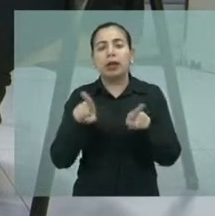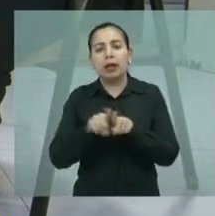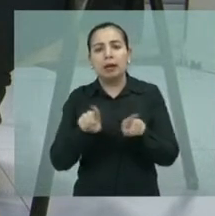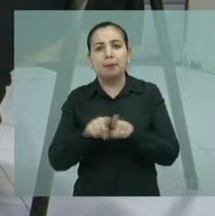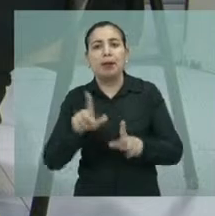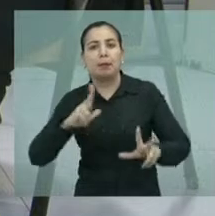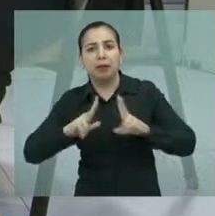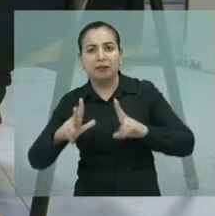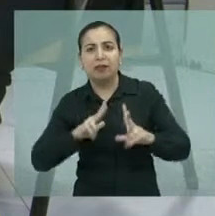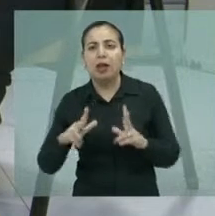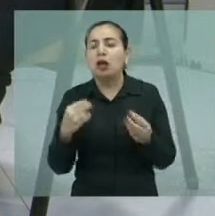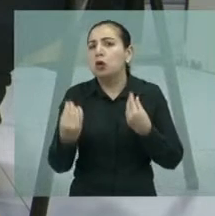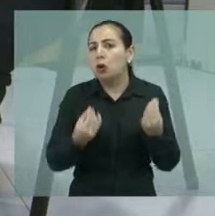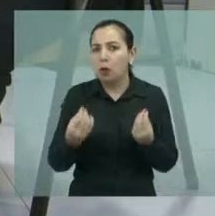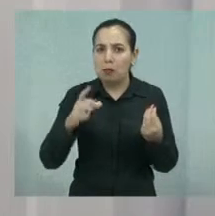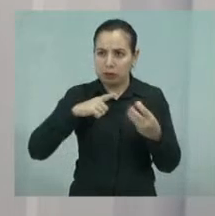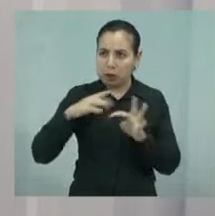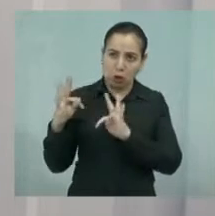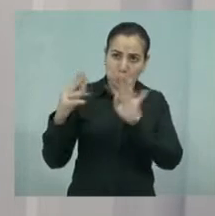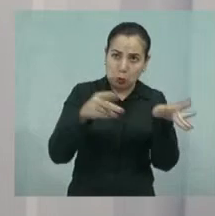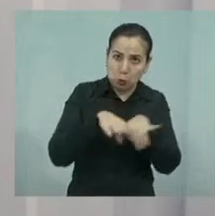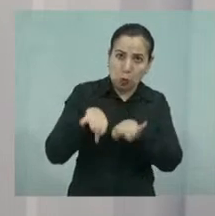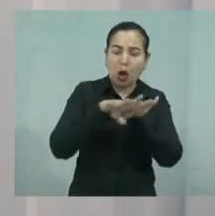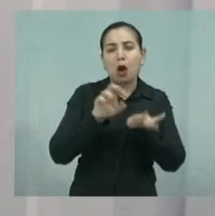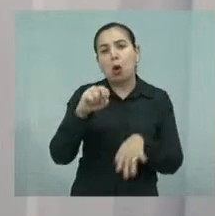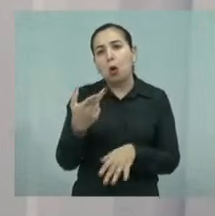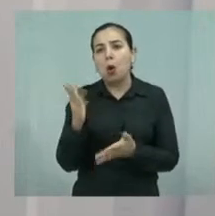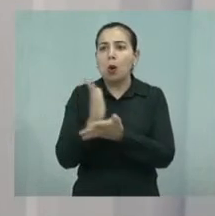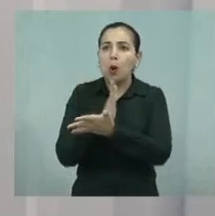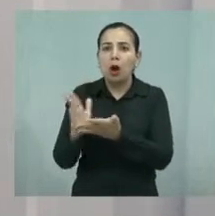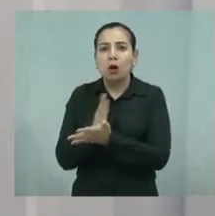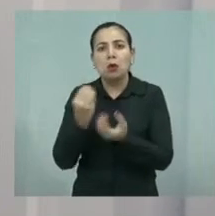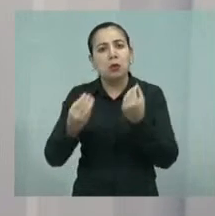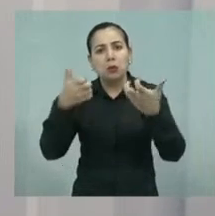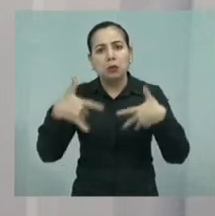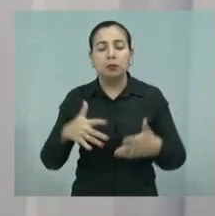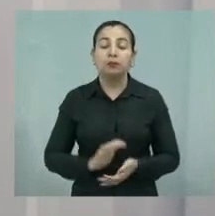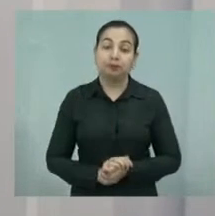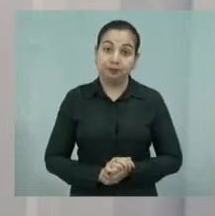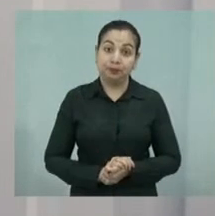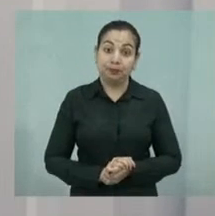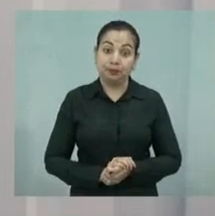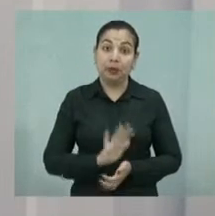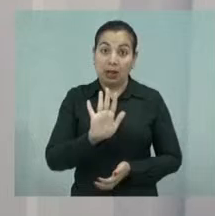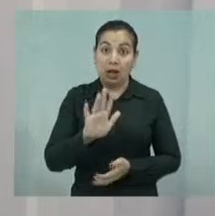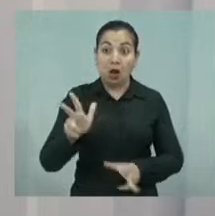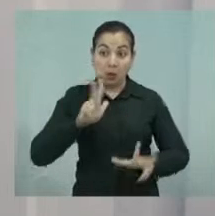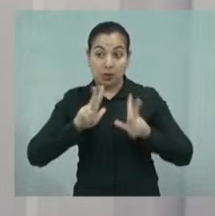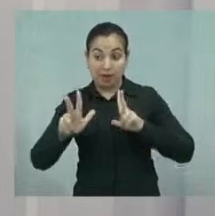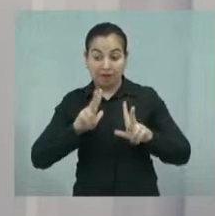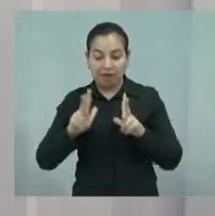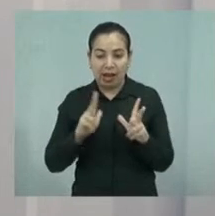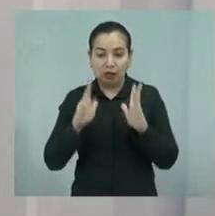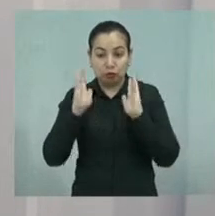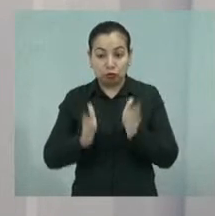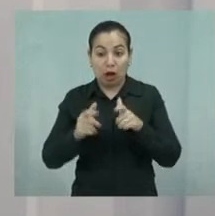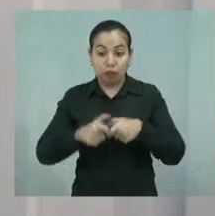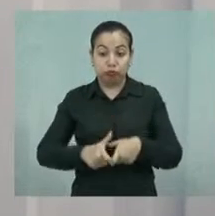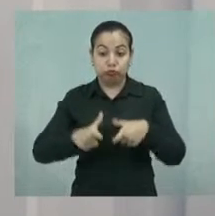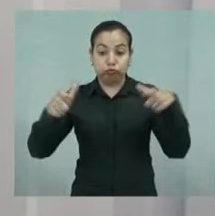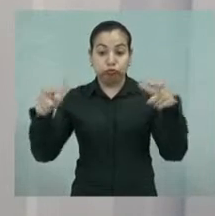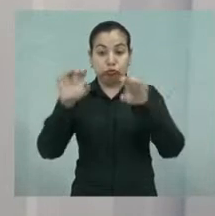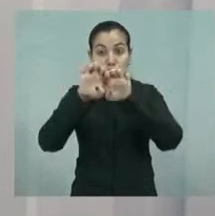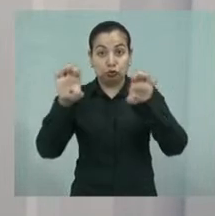são exceção? Como são? Bem, as parcerias público-privadas elas ainda não fazem parte de um grande rol de estruturas